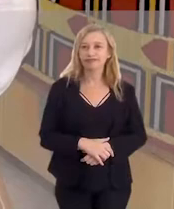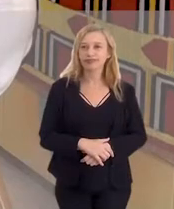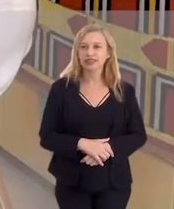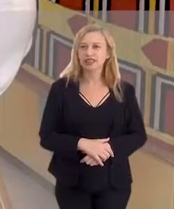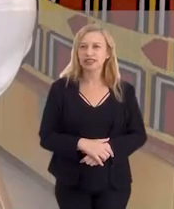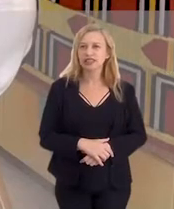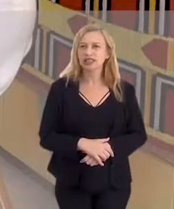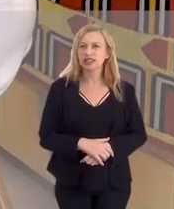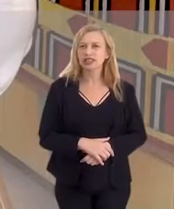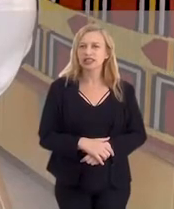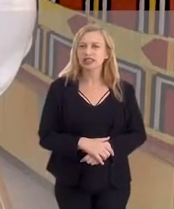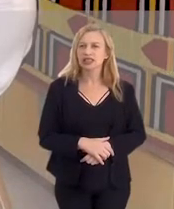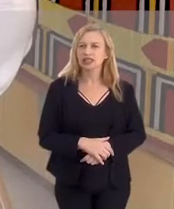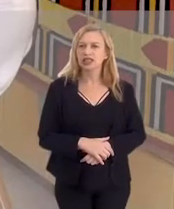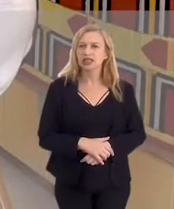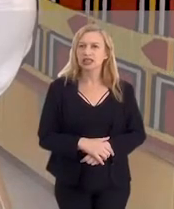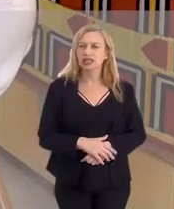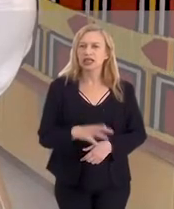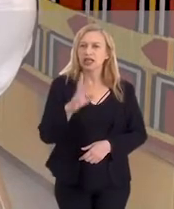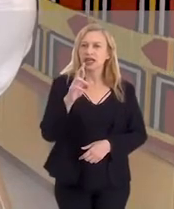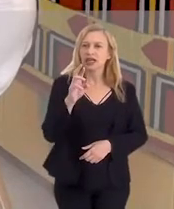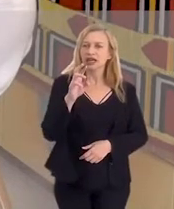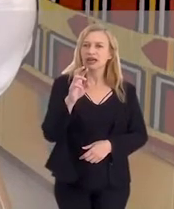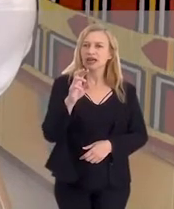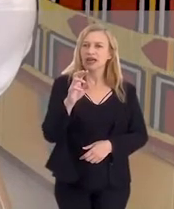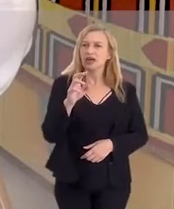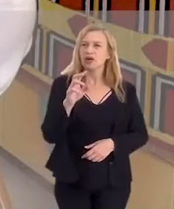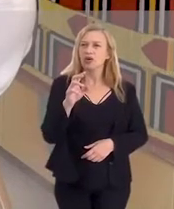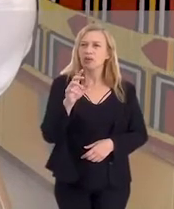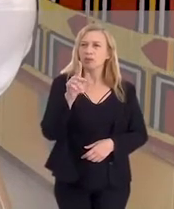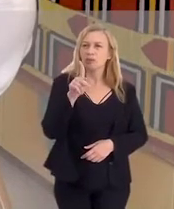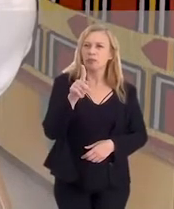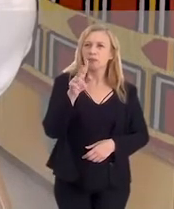é feito algum tipo de preceito na criança?